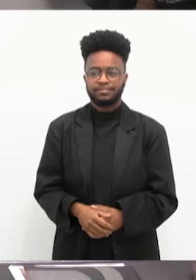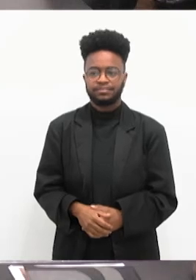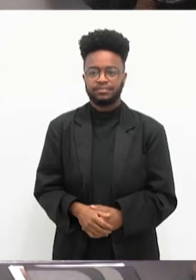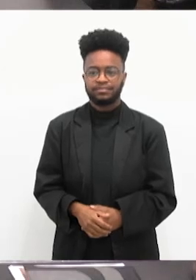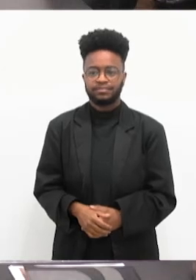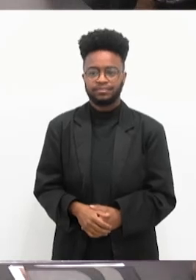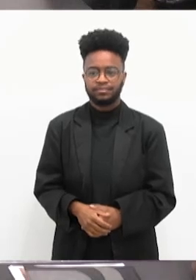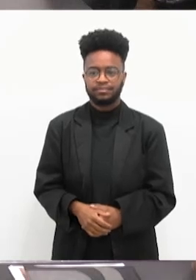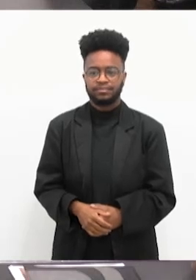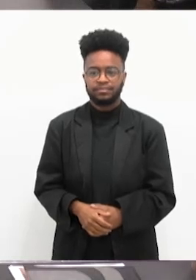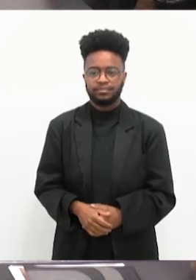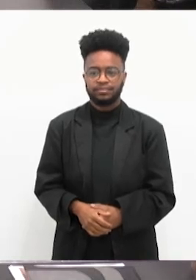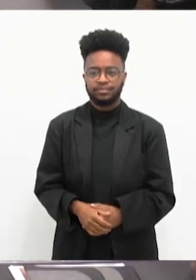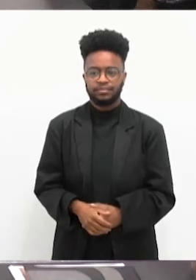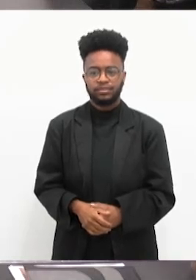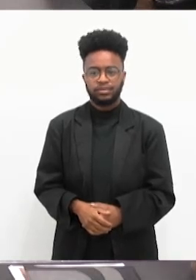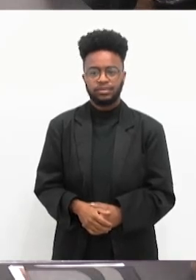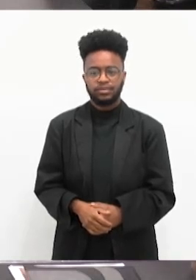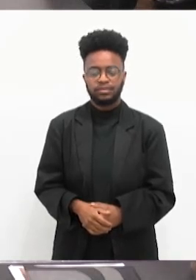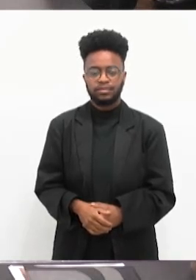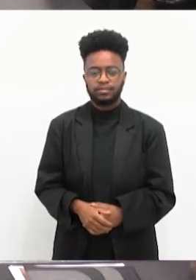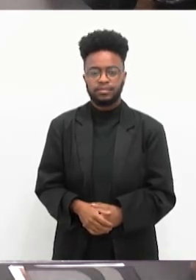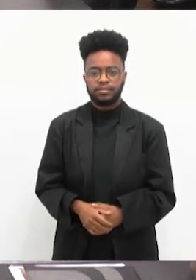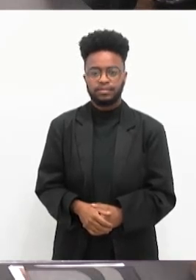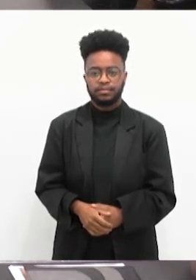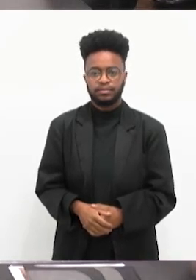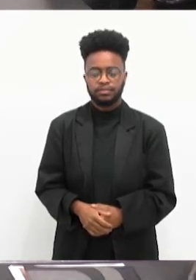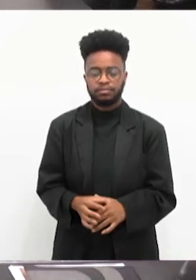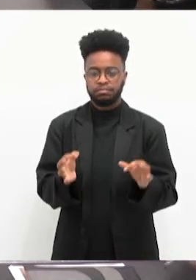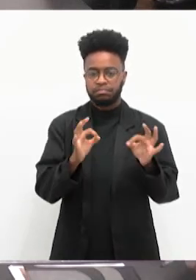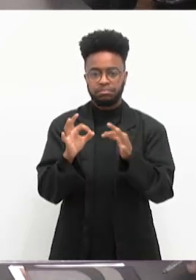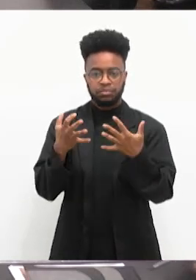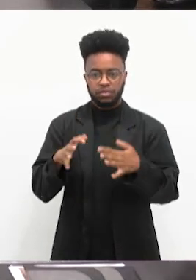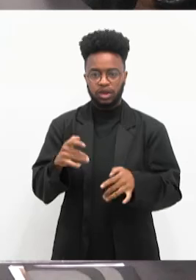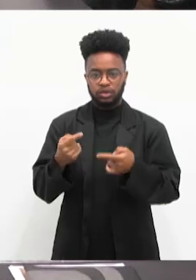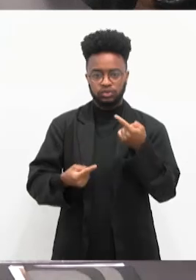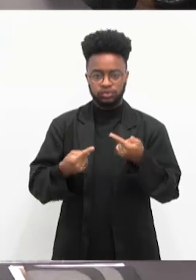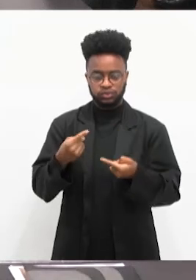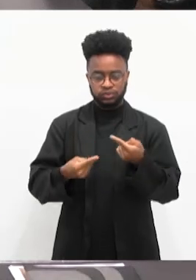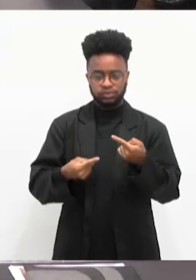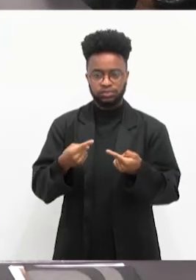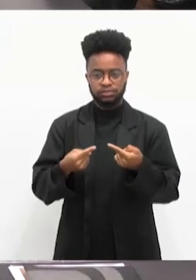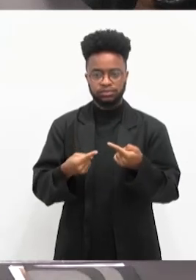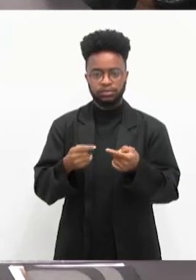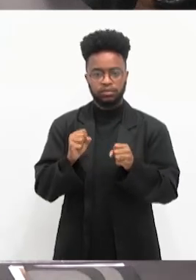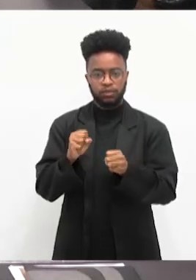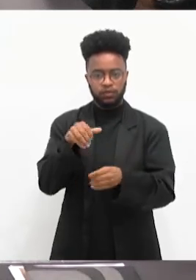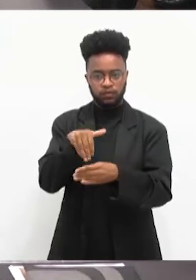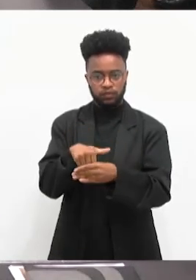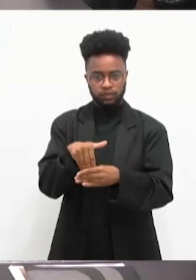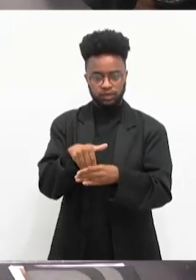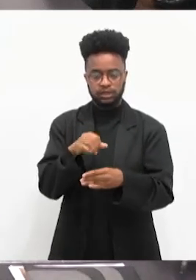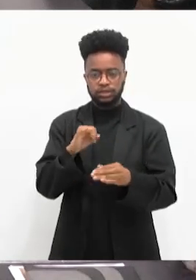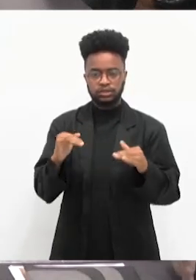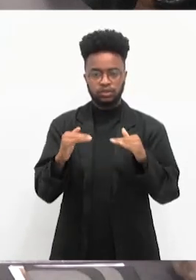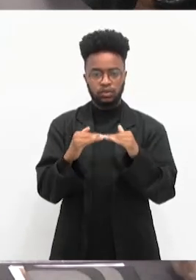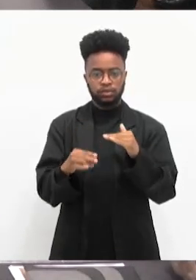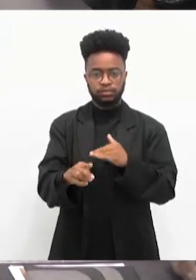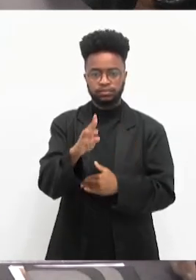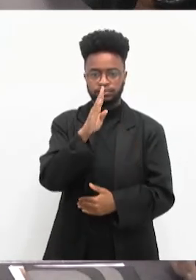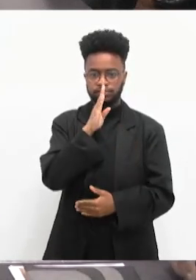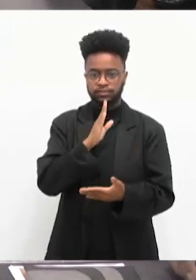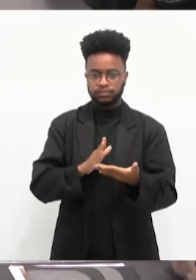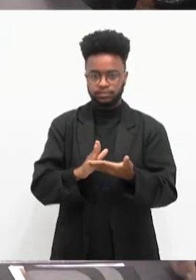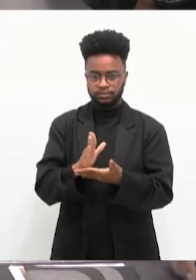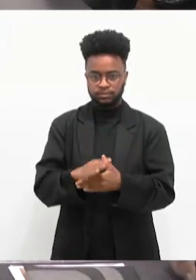Podia caber uns agentes, né? Não havendo mais, então, quem queira discutir, em votação, os senhores que aprovam permaneçam